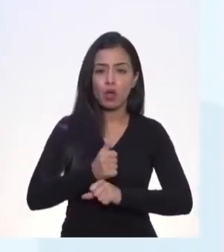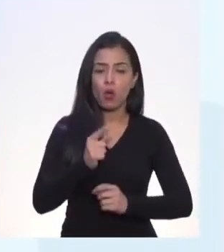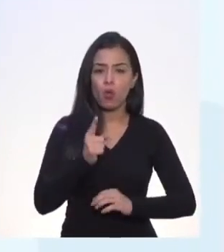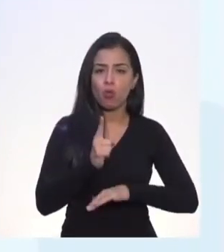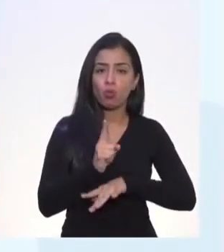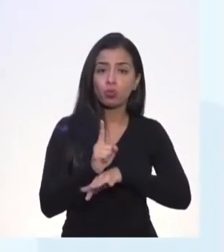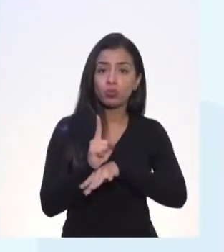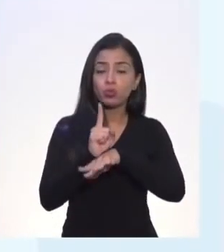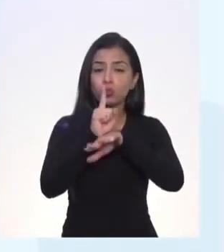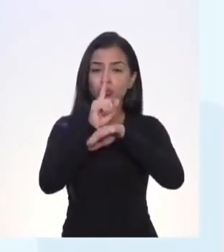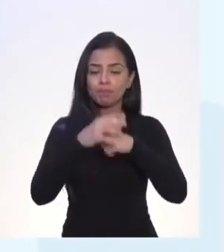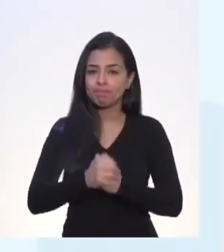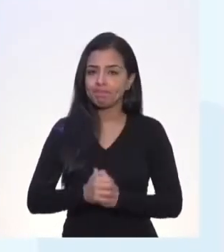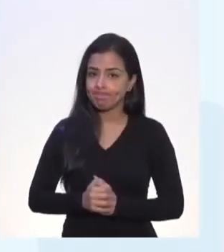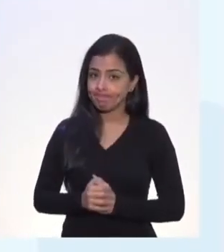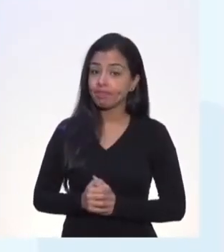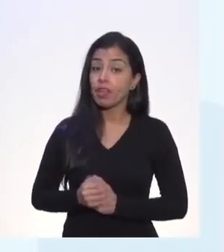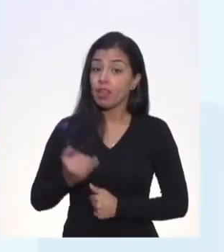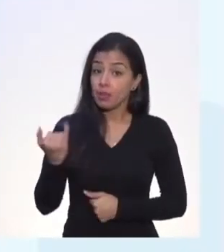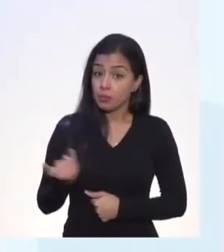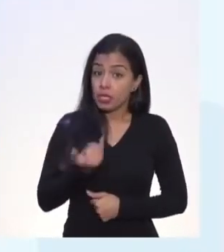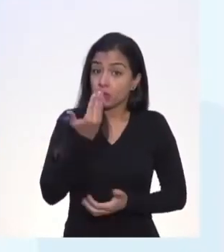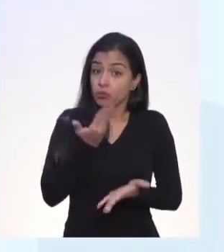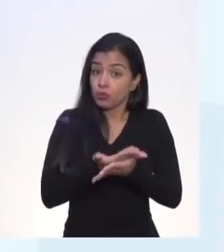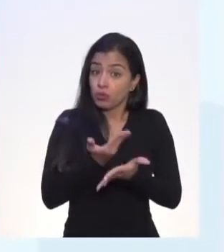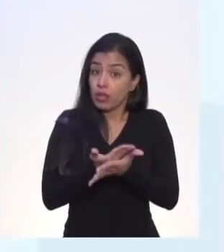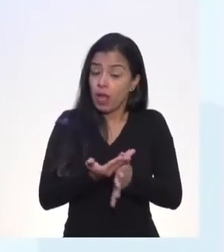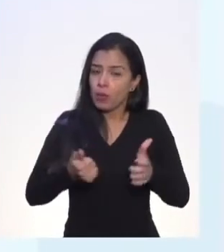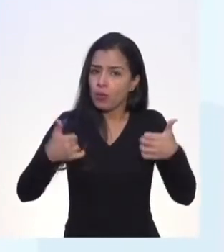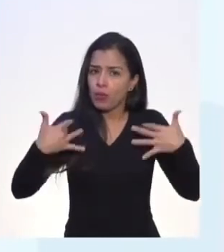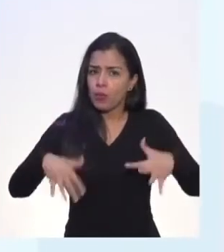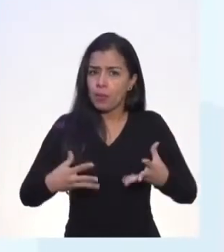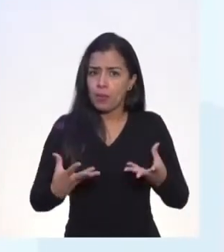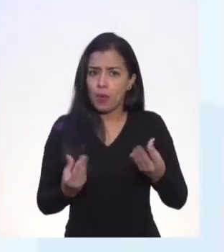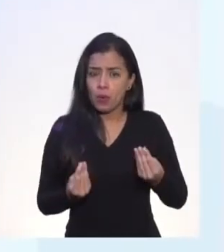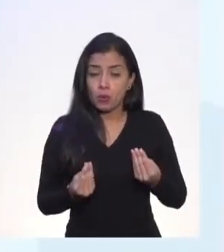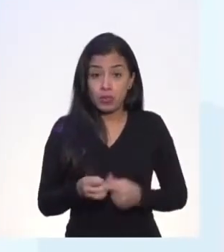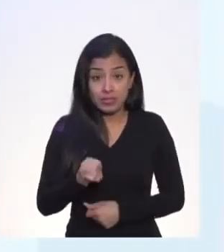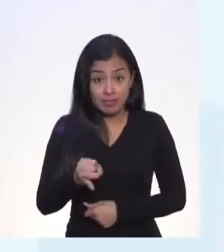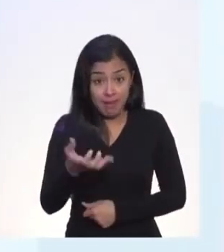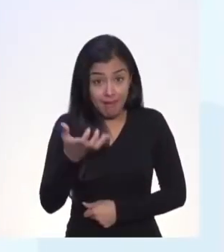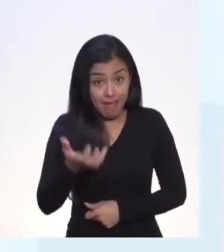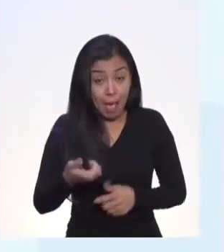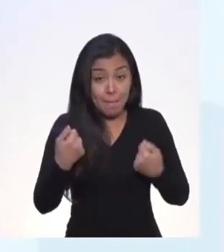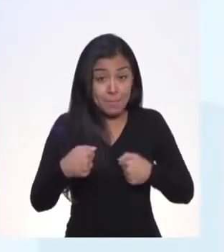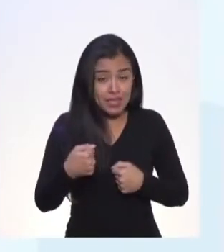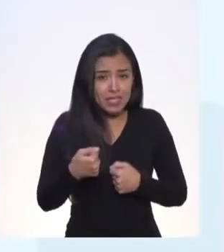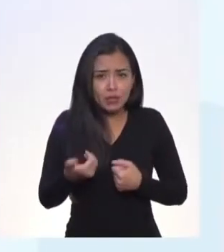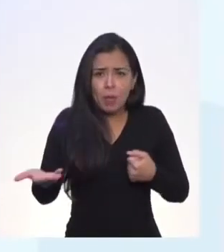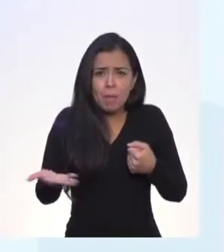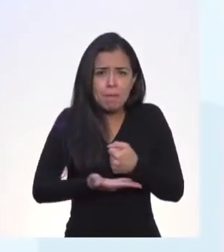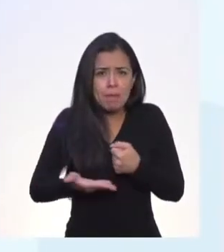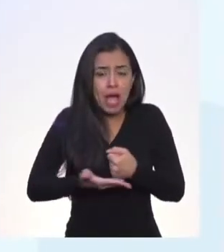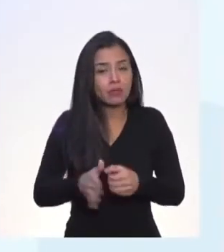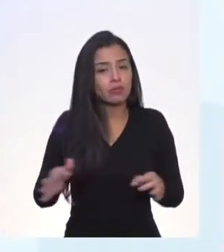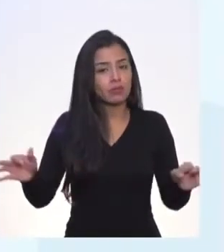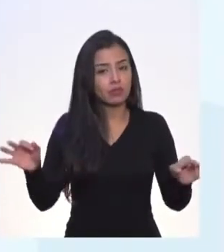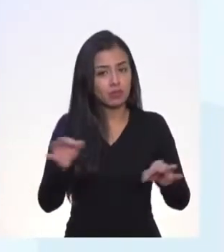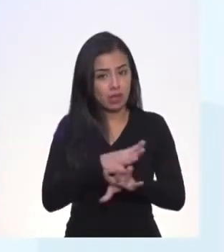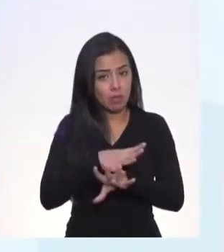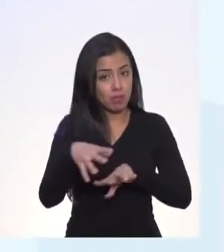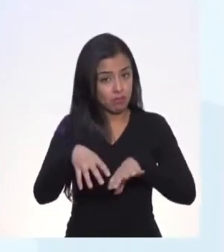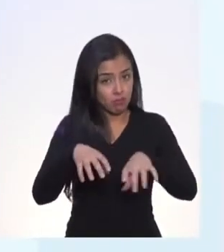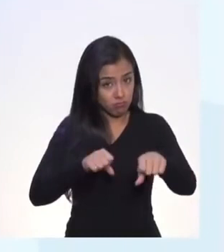importante estudar bastante. Para ser astronauta, é necessário, no mínimo, ter terminado a universidade e